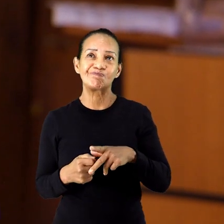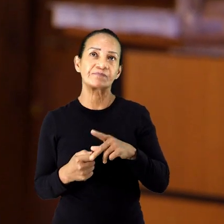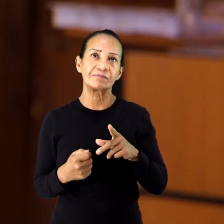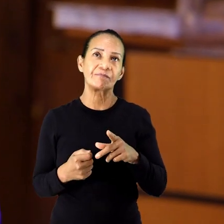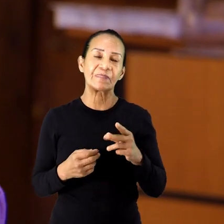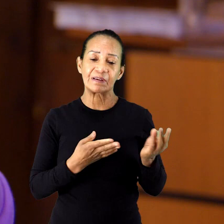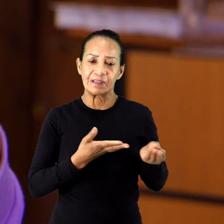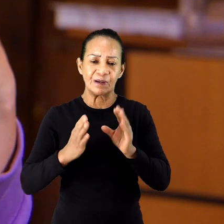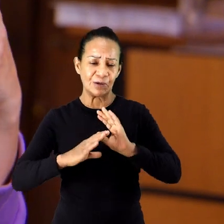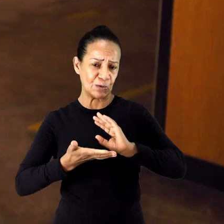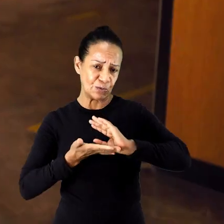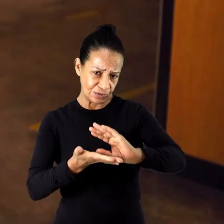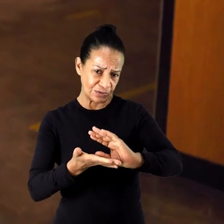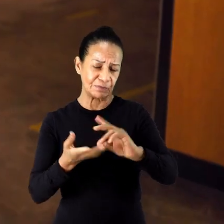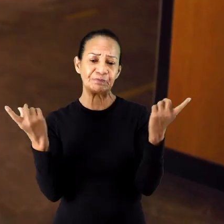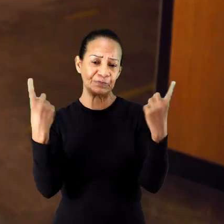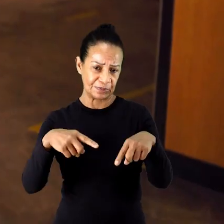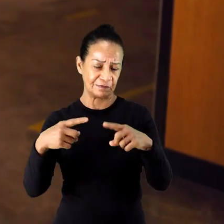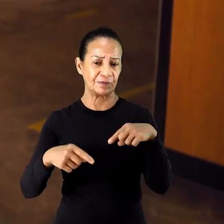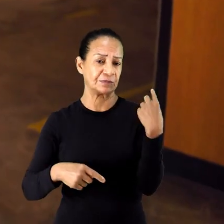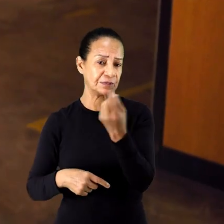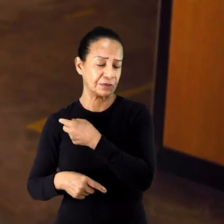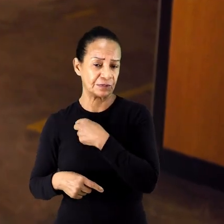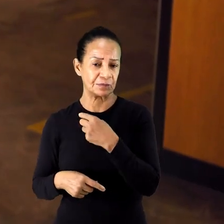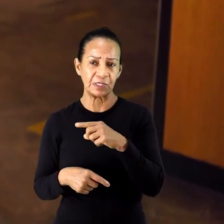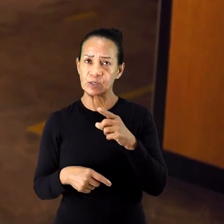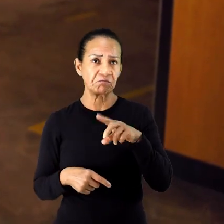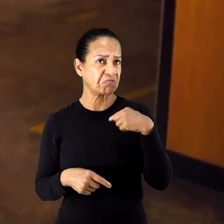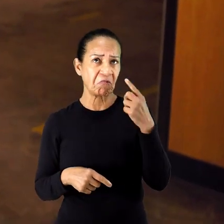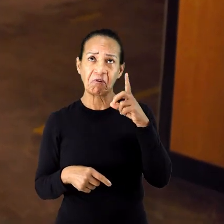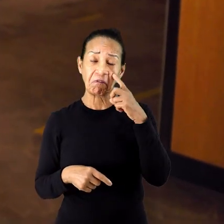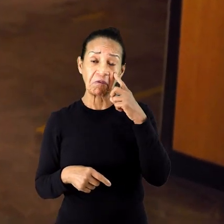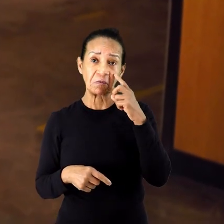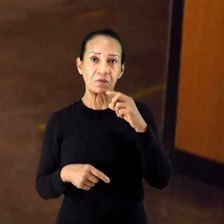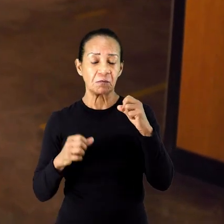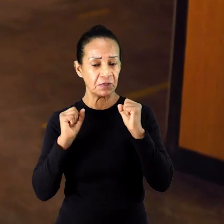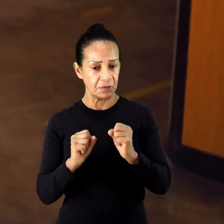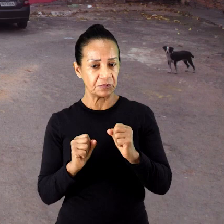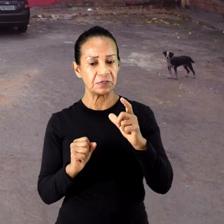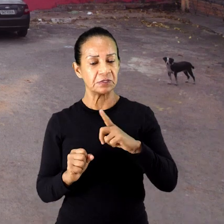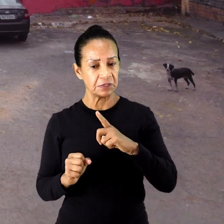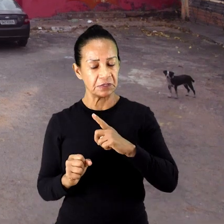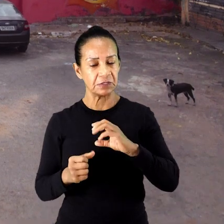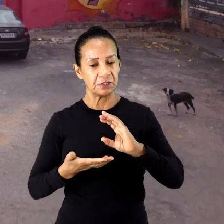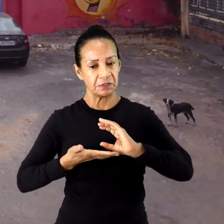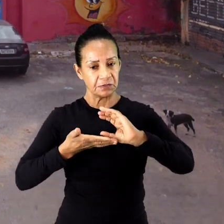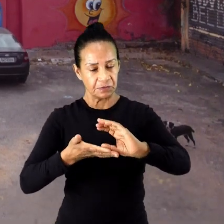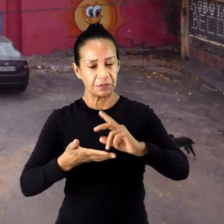esferas privadas está sendo assim um desafio para a gente, né? Que a gente nunca viu como uma possibilidade,